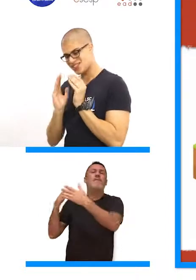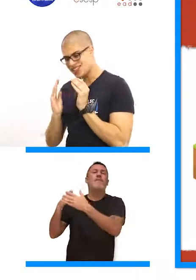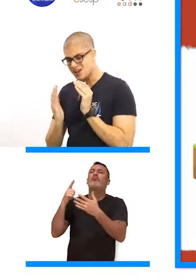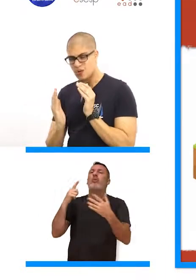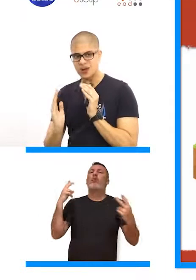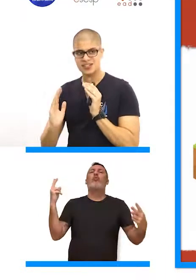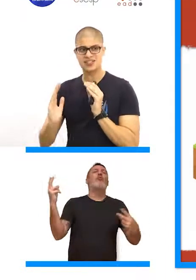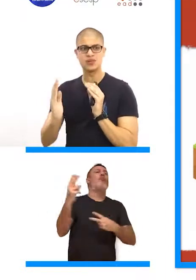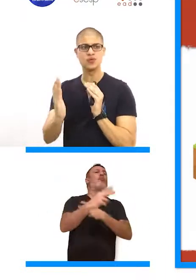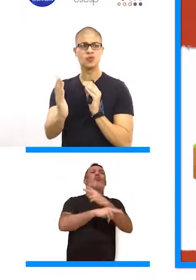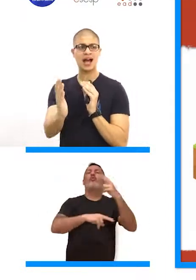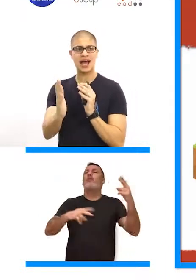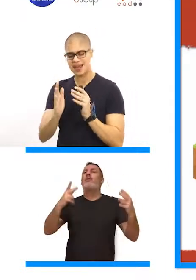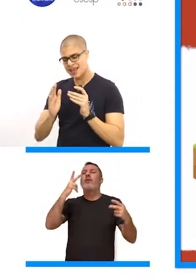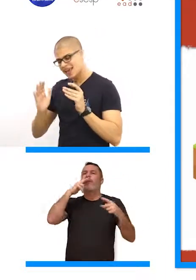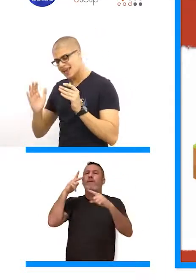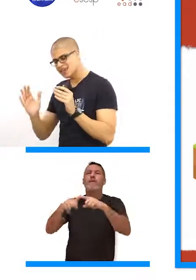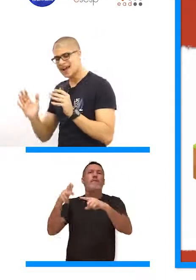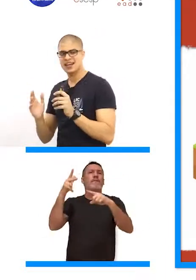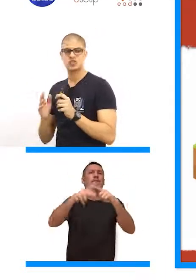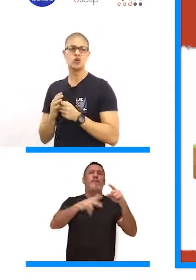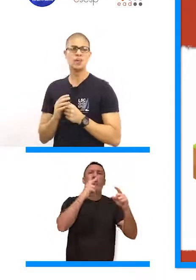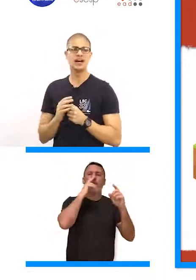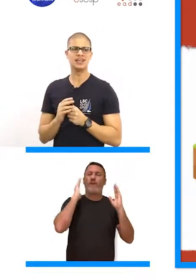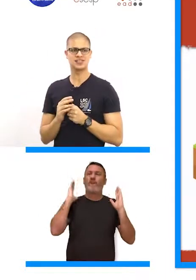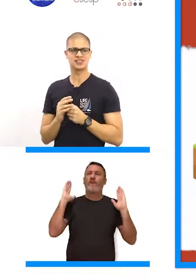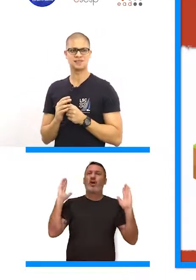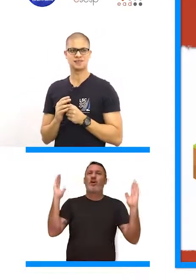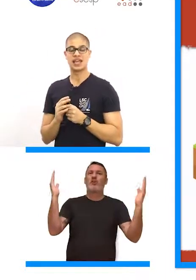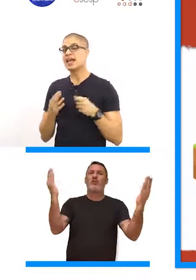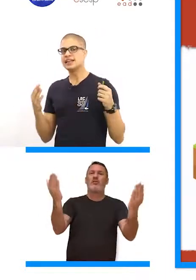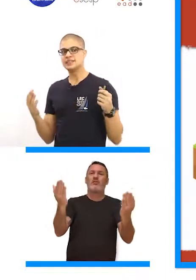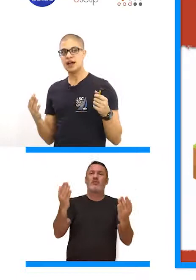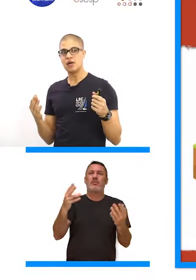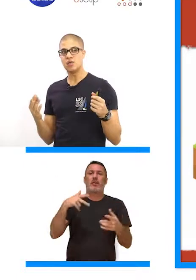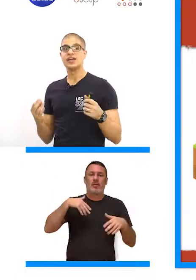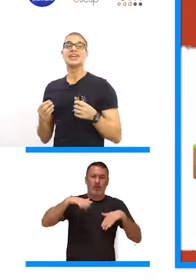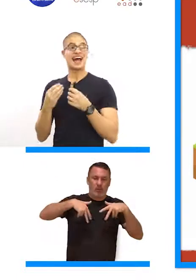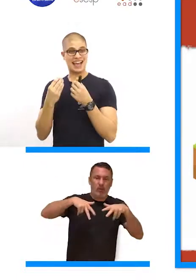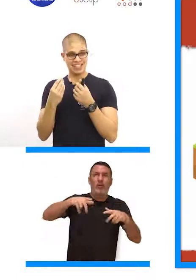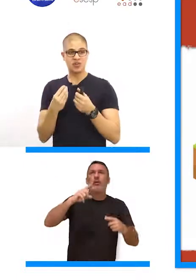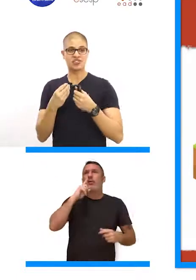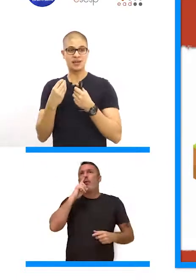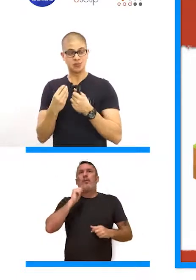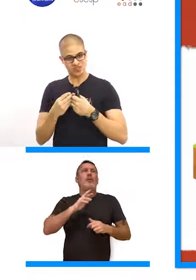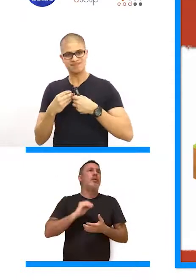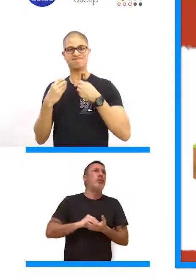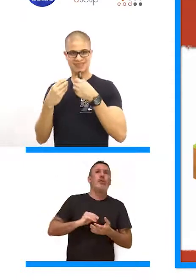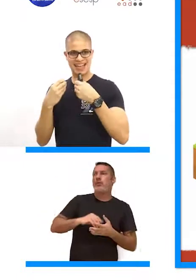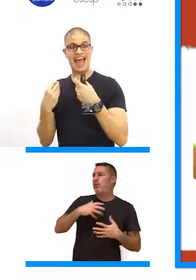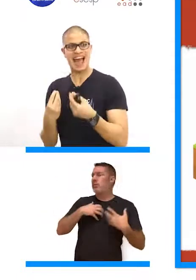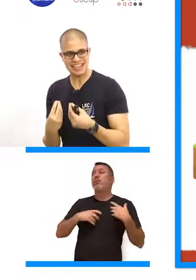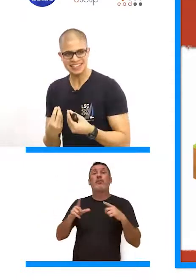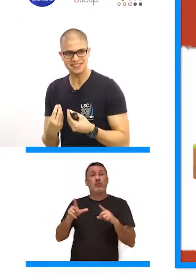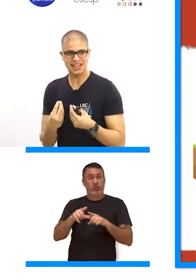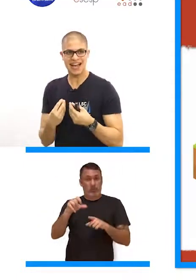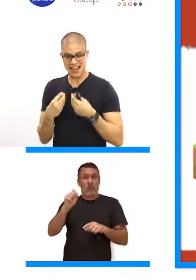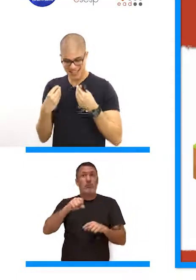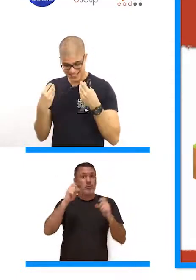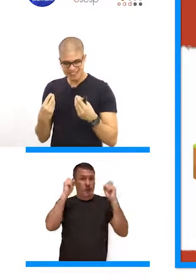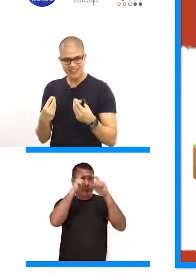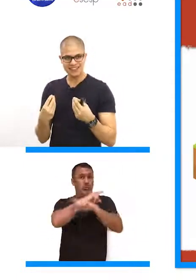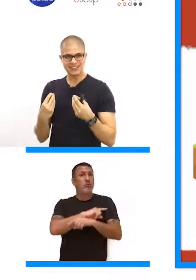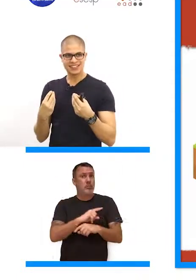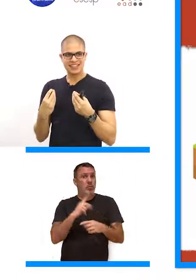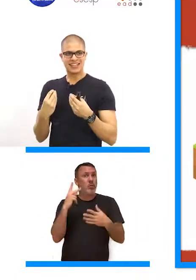a circulação do ar em áreas urbanas. Então, aí nós temos ainda